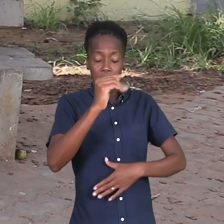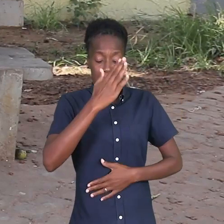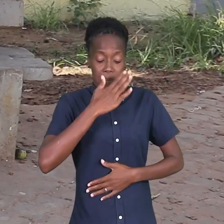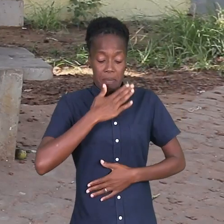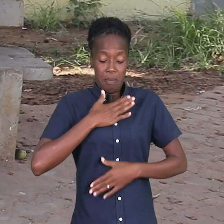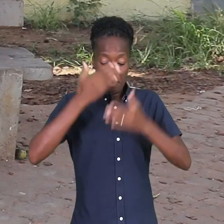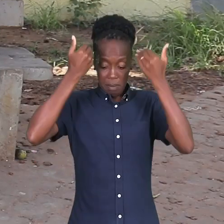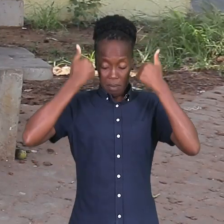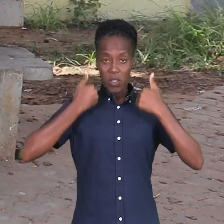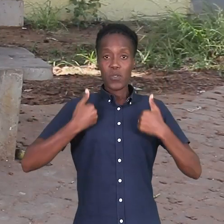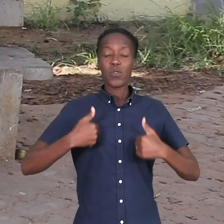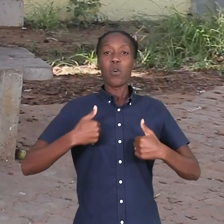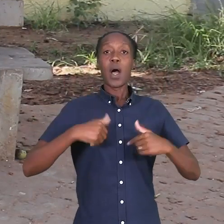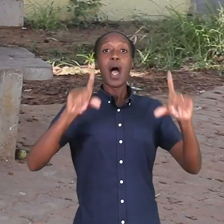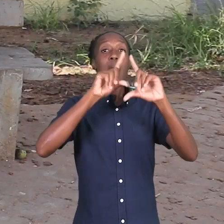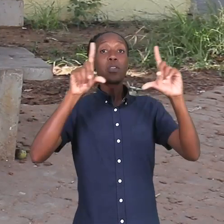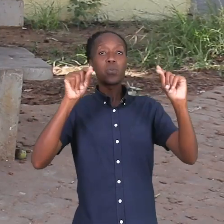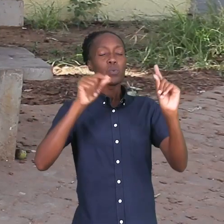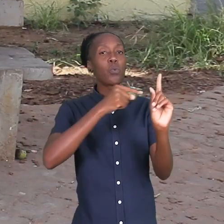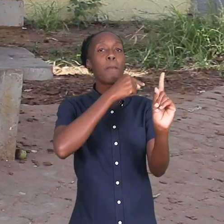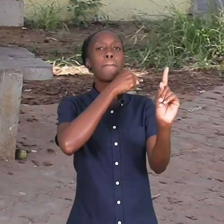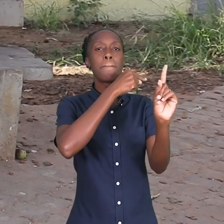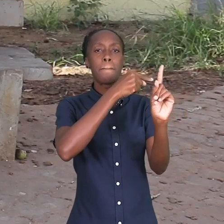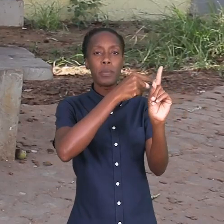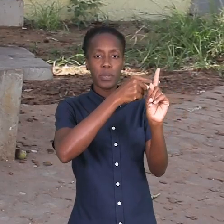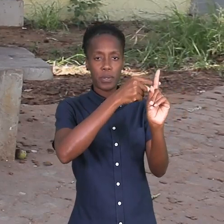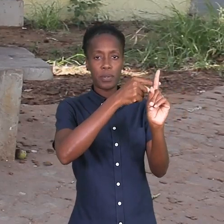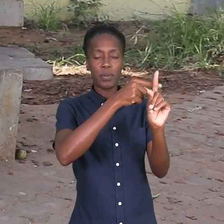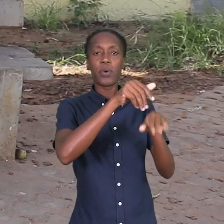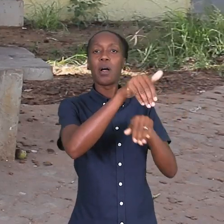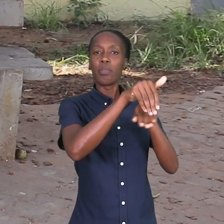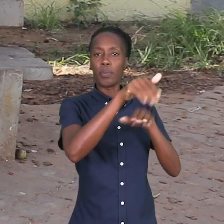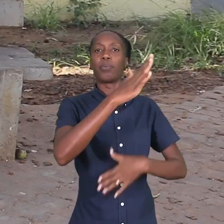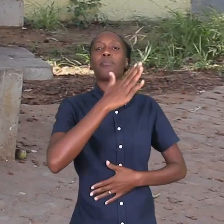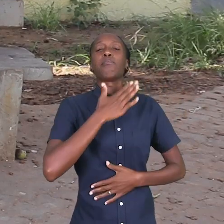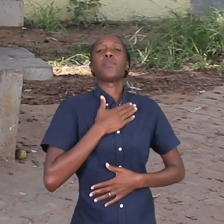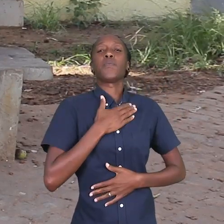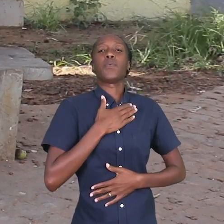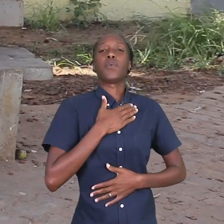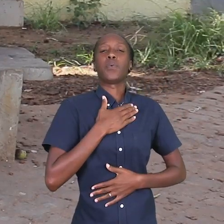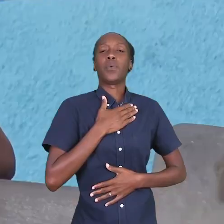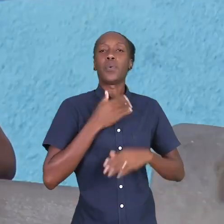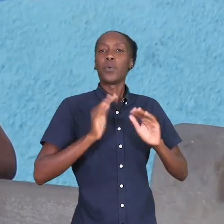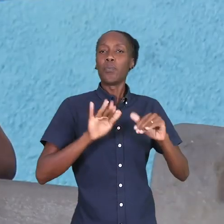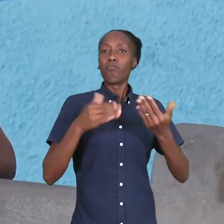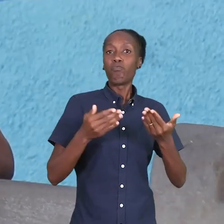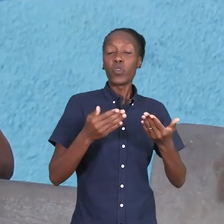como minha pessoa um exemplo positivo e uma